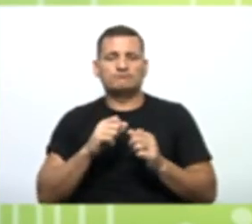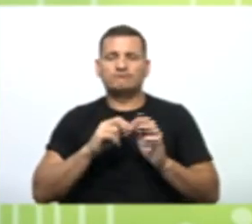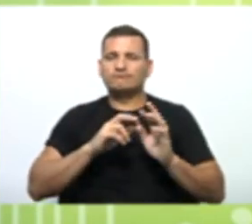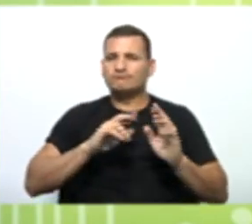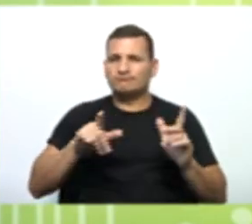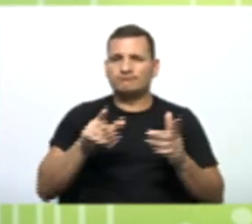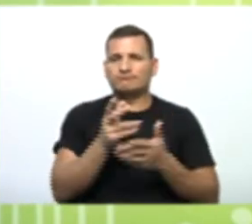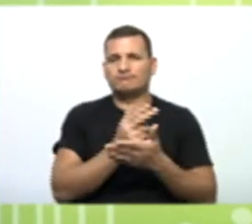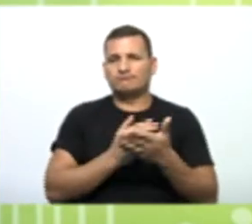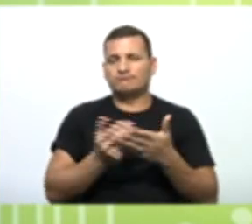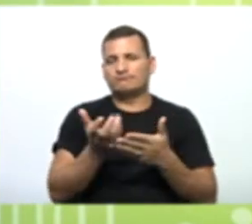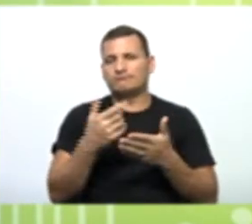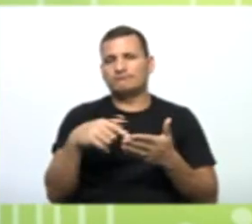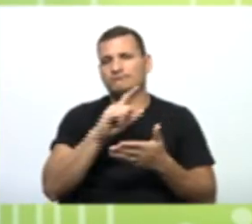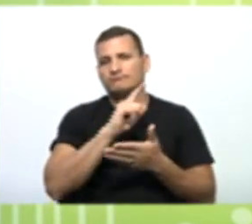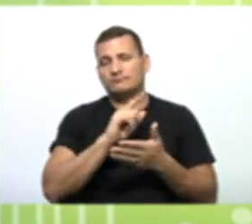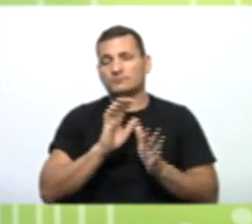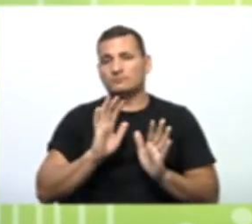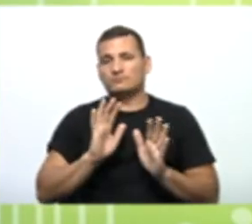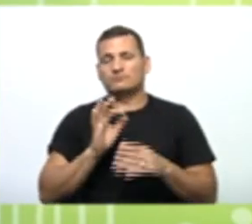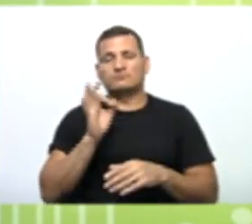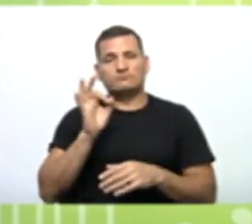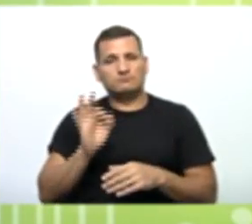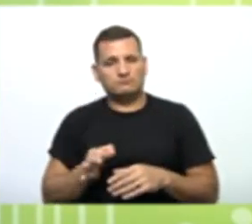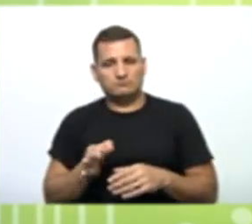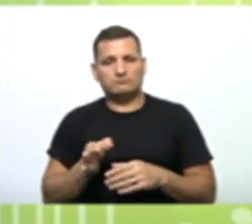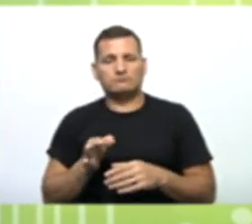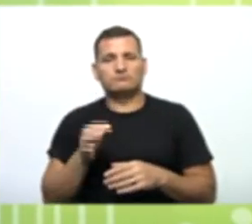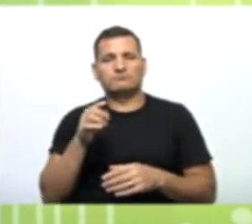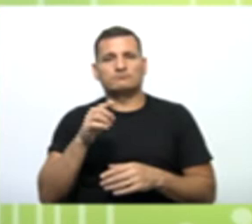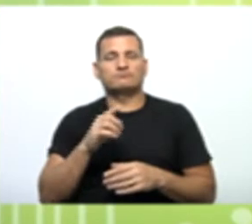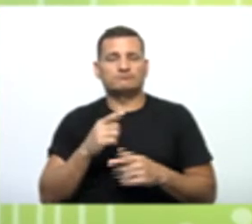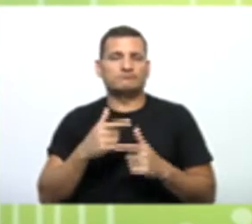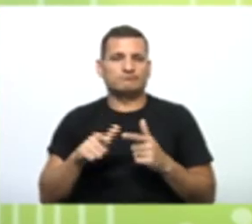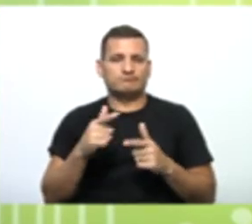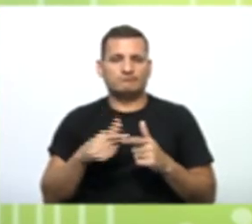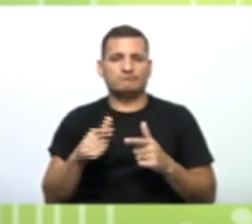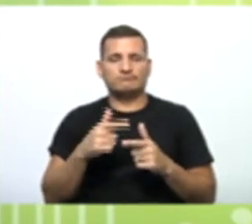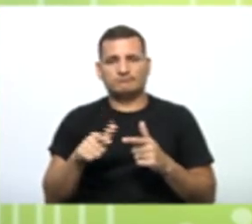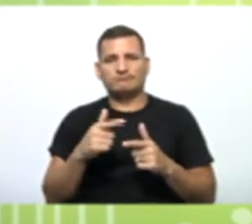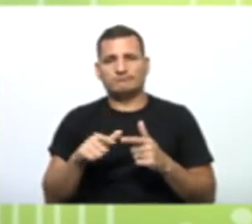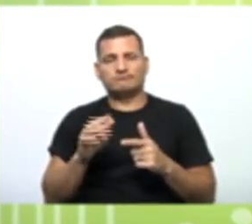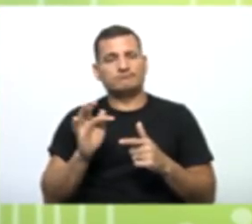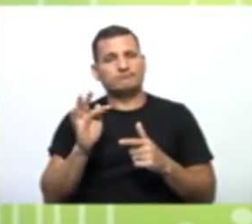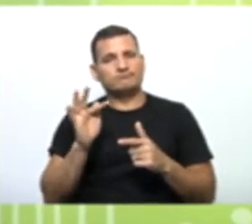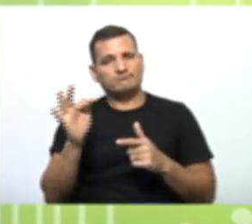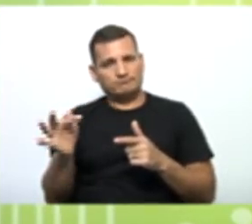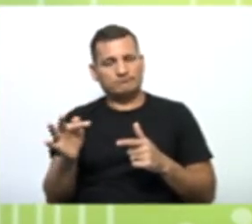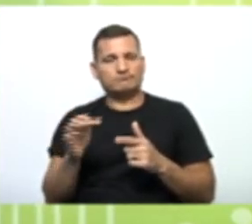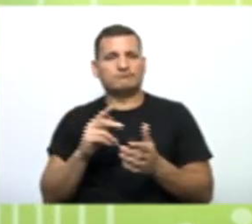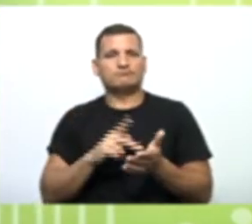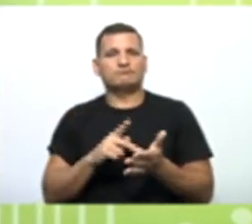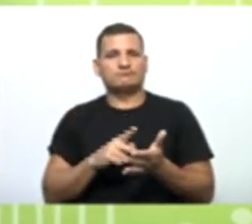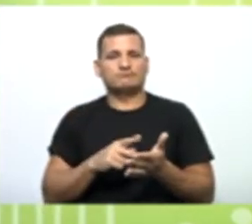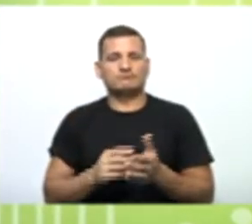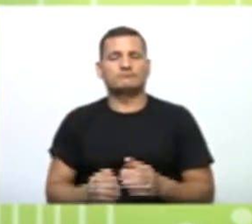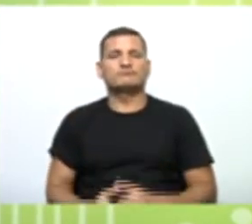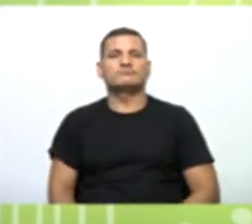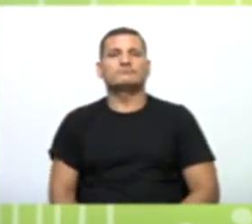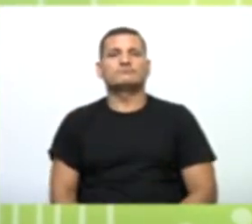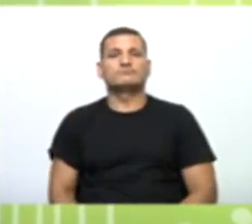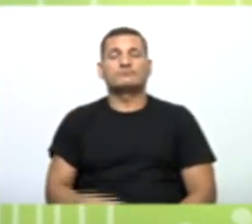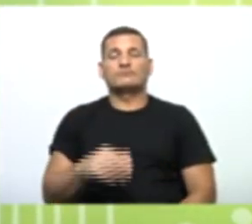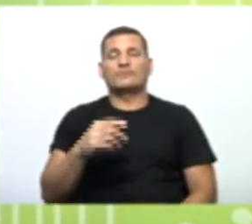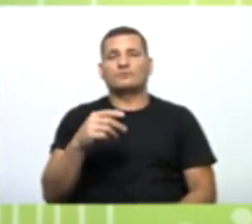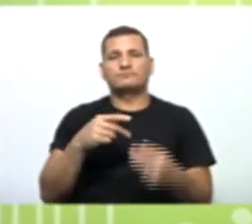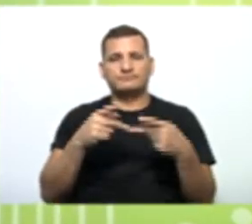levantamento novamente, porque com certeza você vai ter problemas aí no resultado final, certo? Então o protótipo